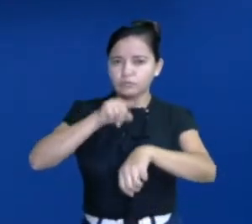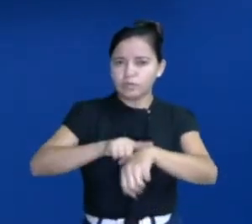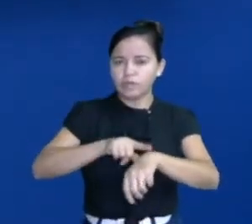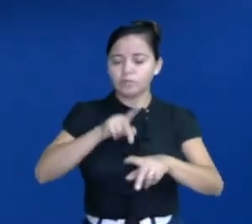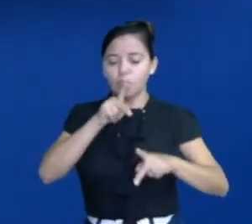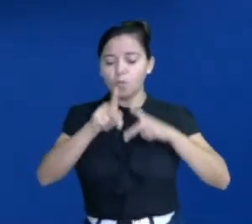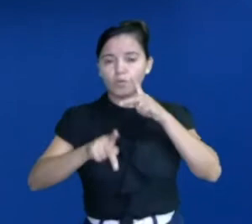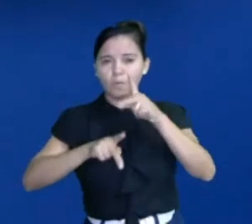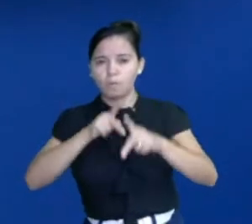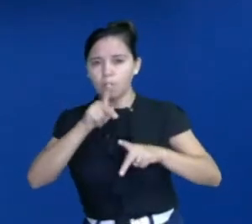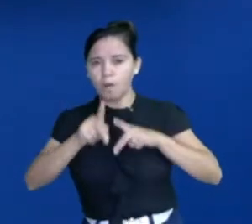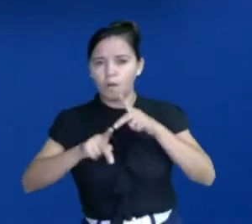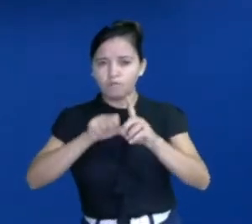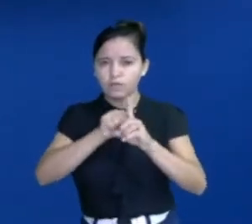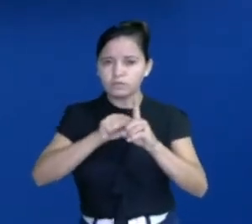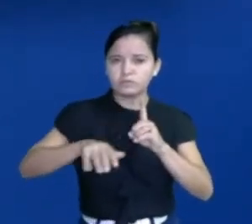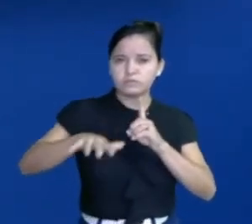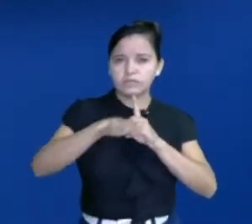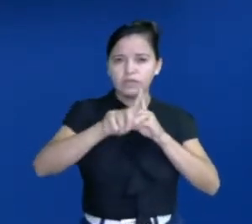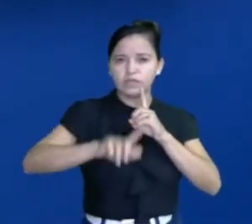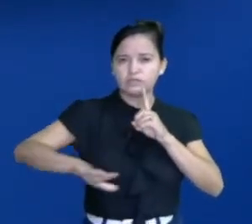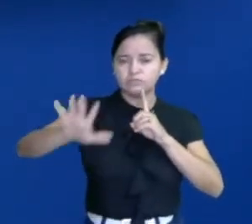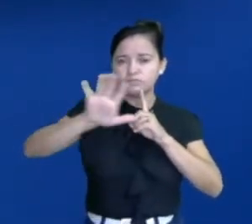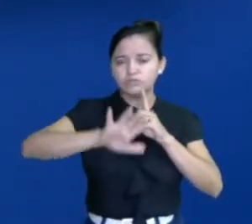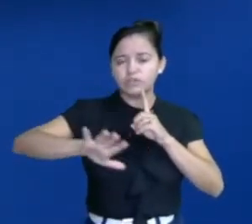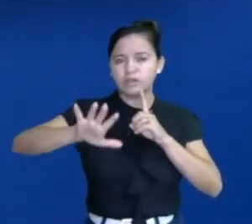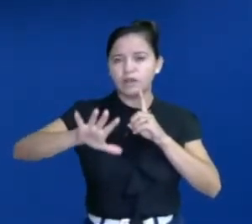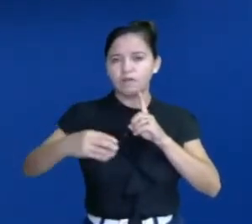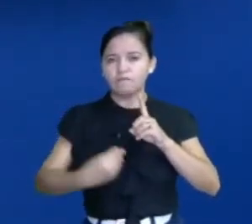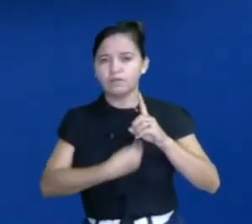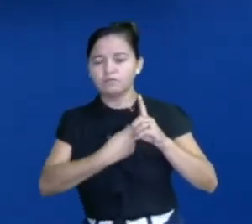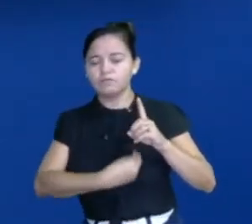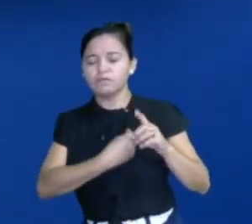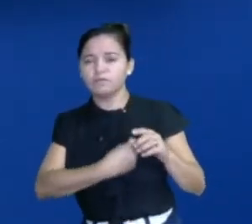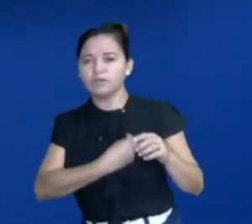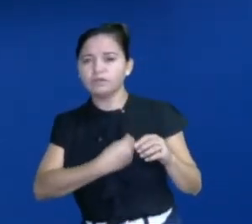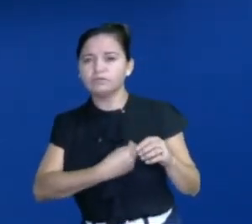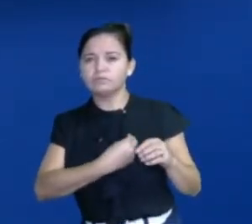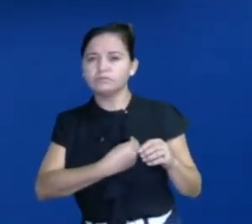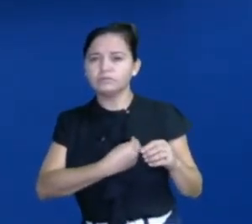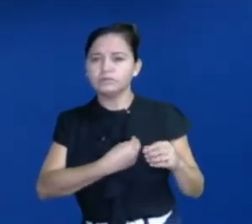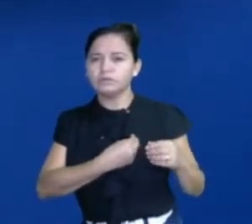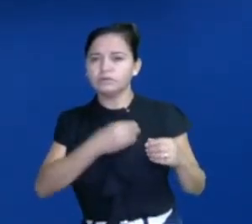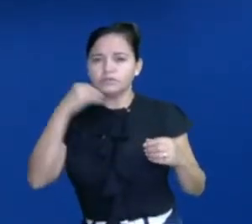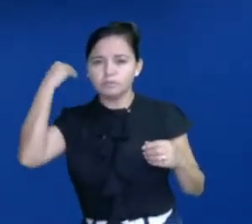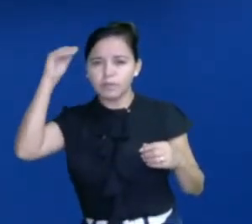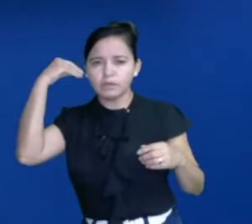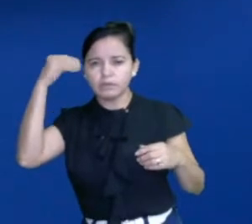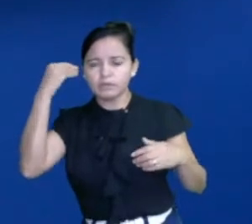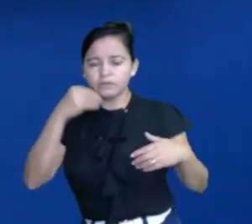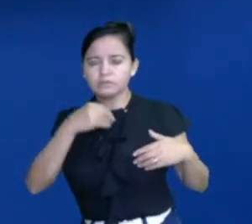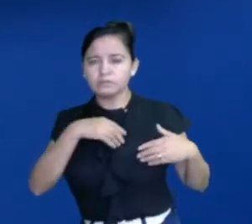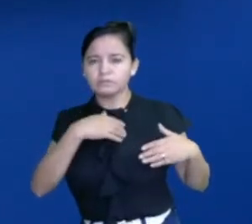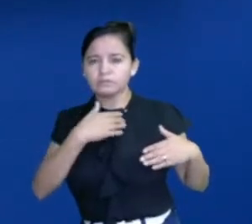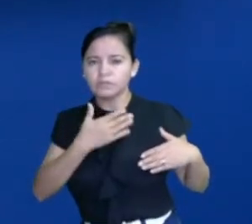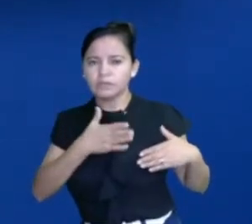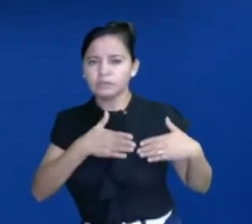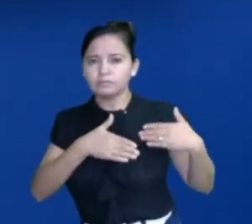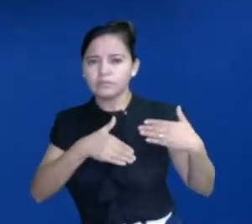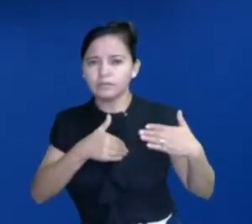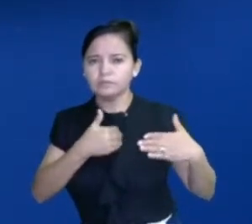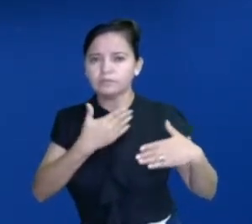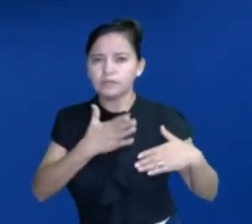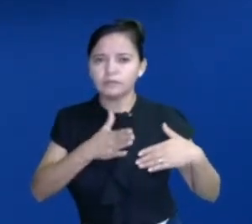povos vão, as sociedades vão vivendo a partir das suas experiências, a partir dos seus